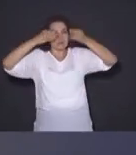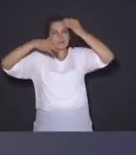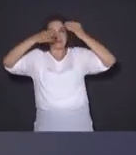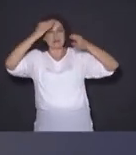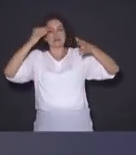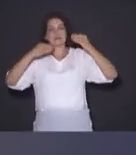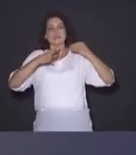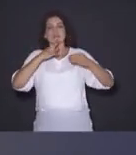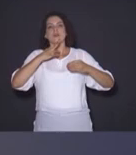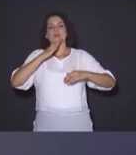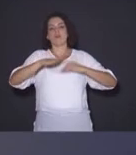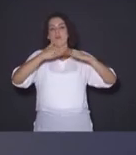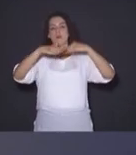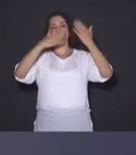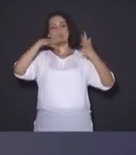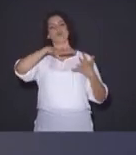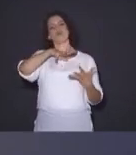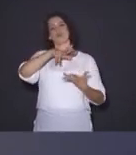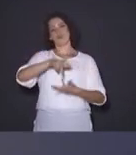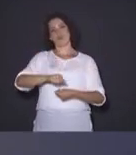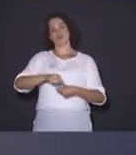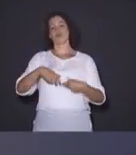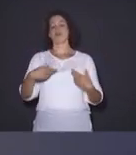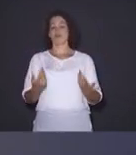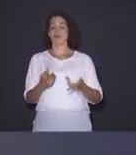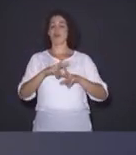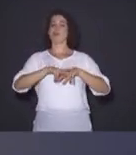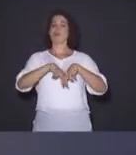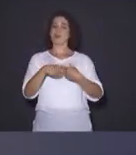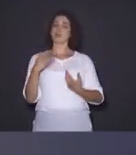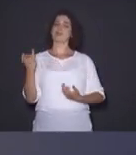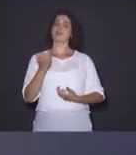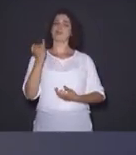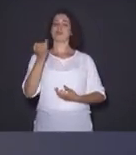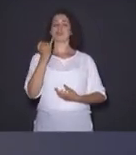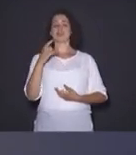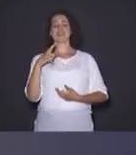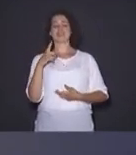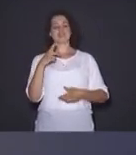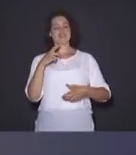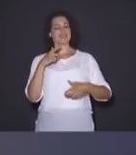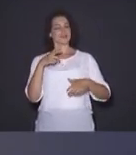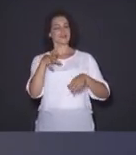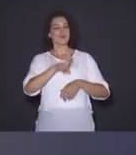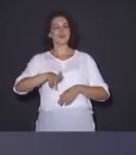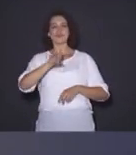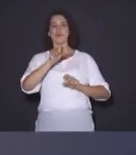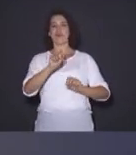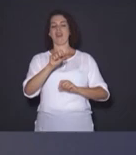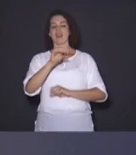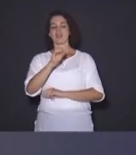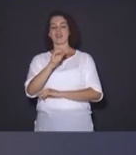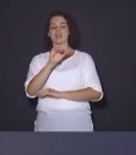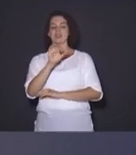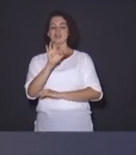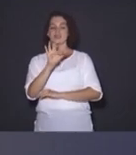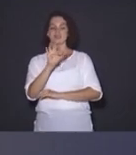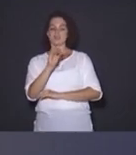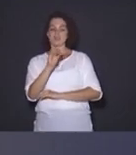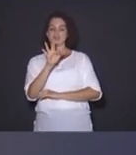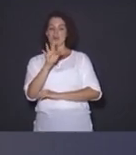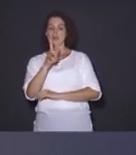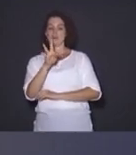em creative commons ou seja por isso a importância de trabalharmos com software livre que quando trabalhamos com software livre com